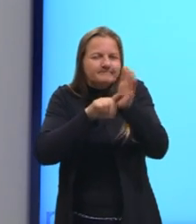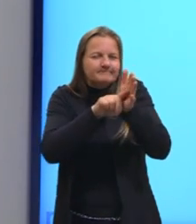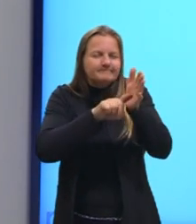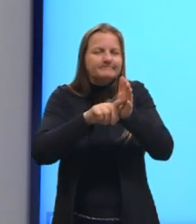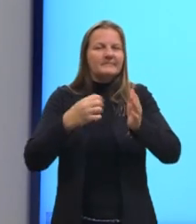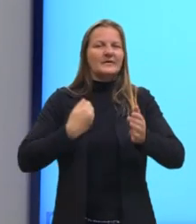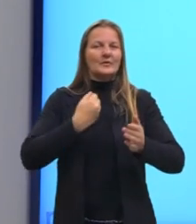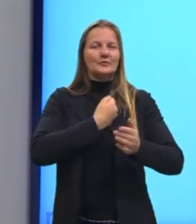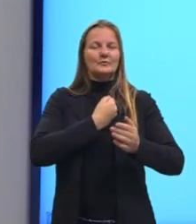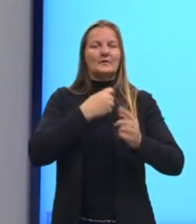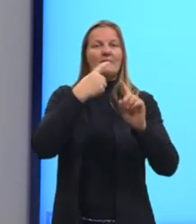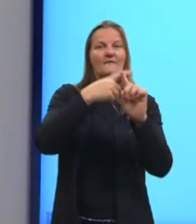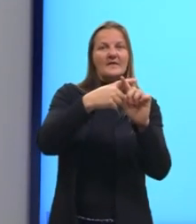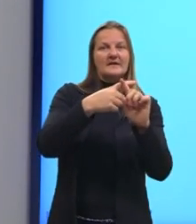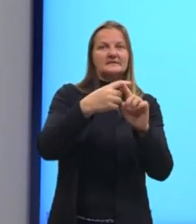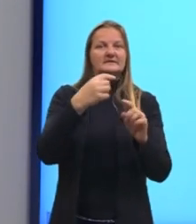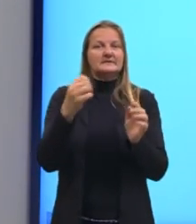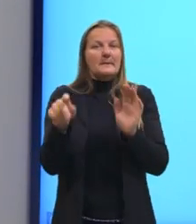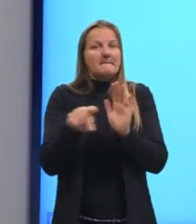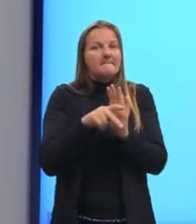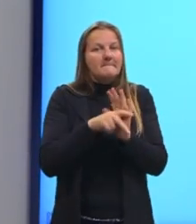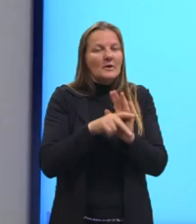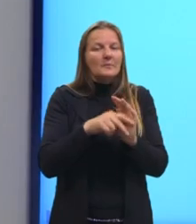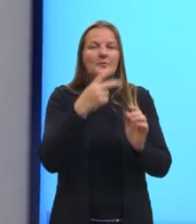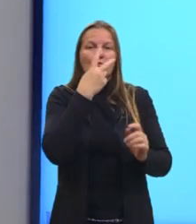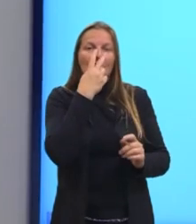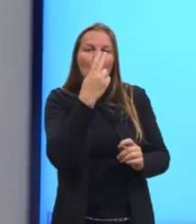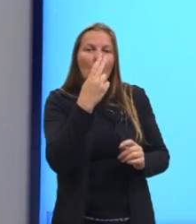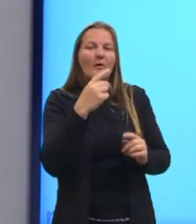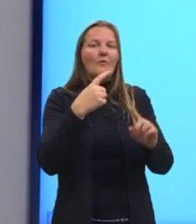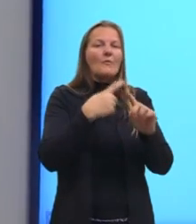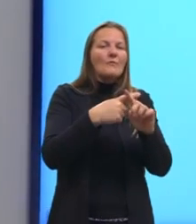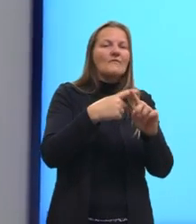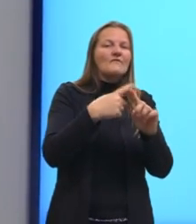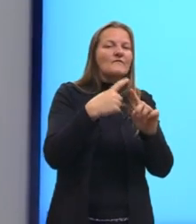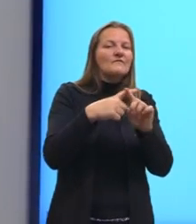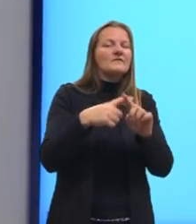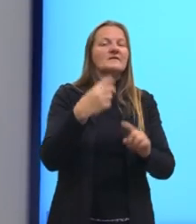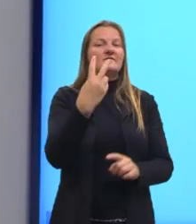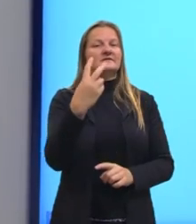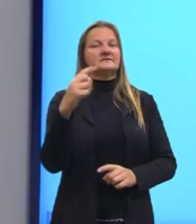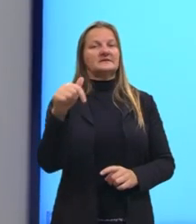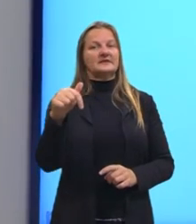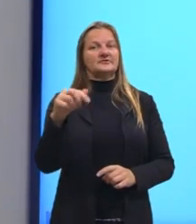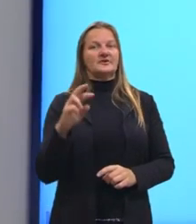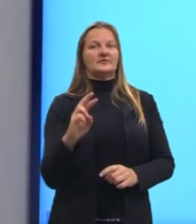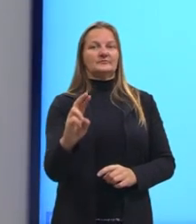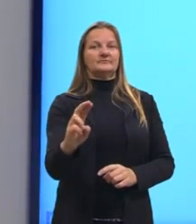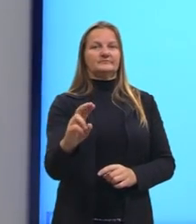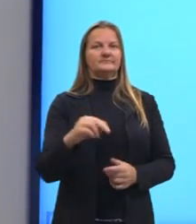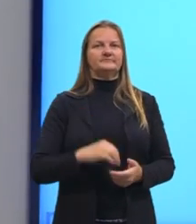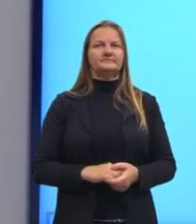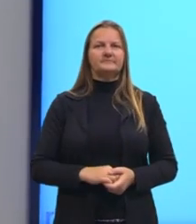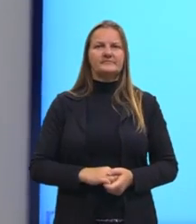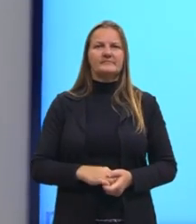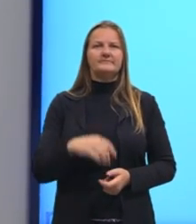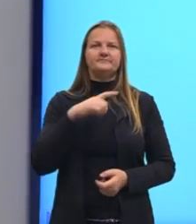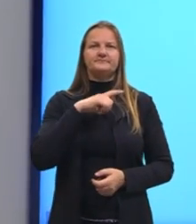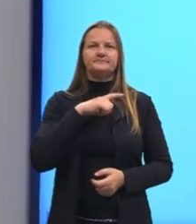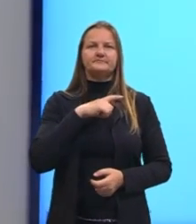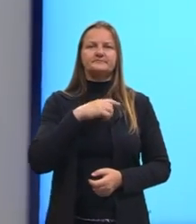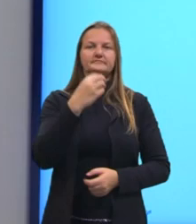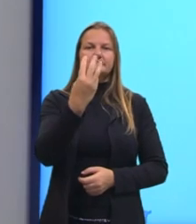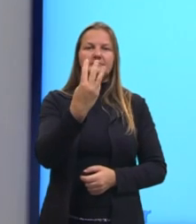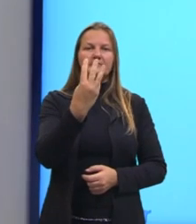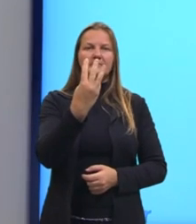né o número que multiplicado por ele mesmo vezes ele mesmo tá 27 nós temos aqui